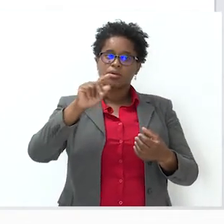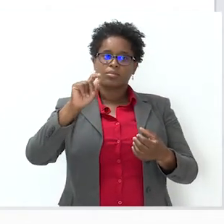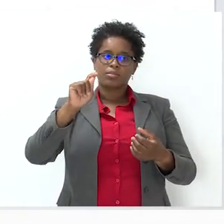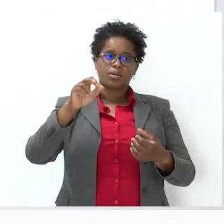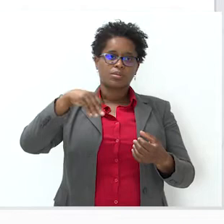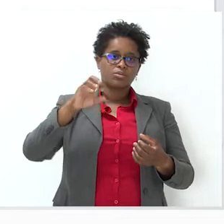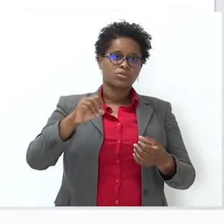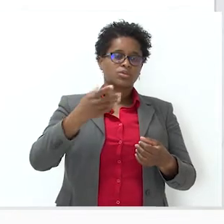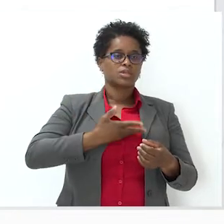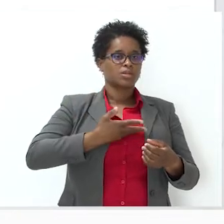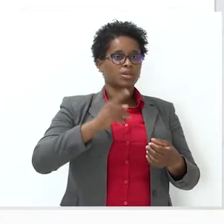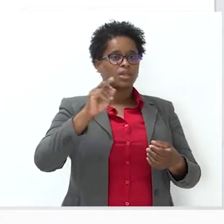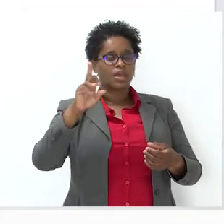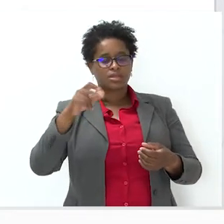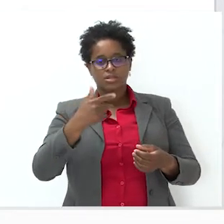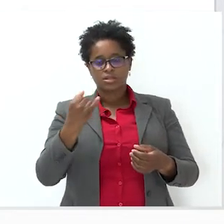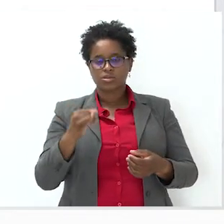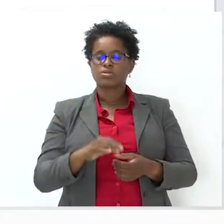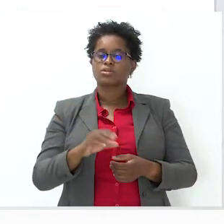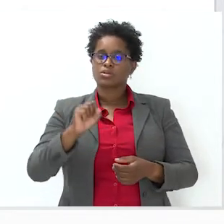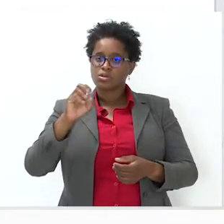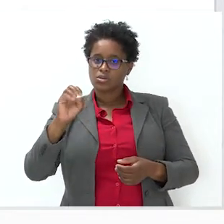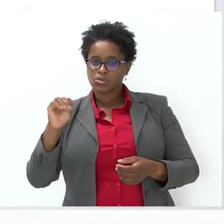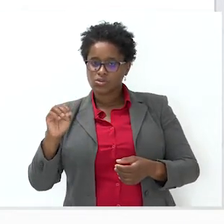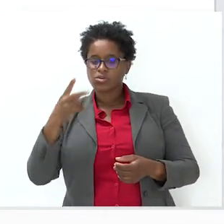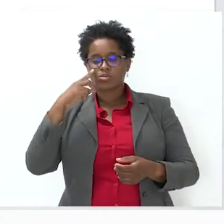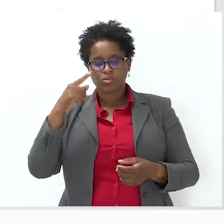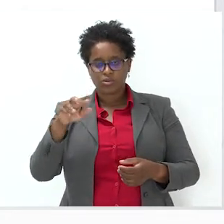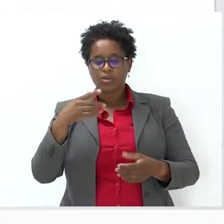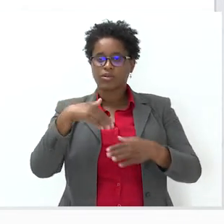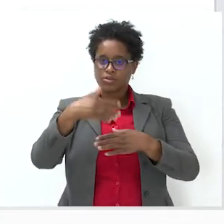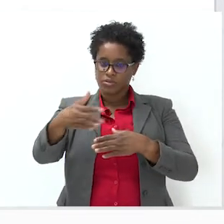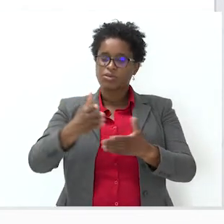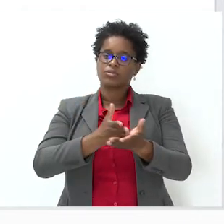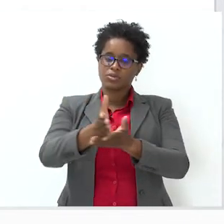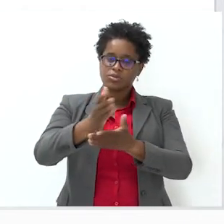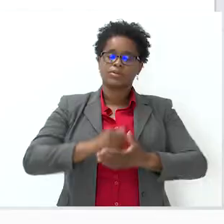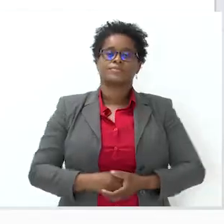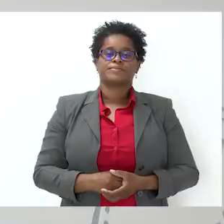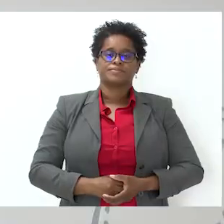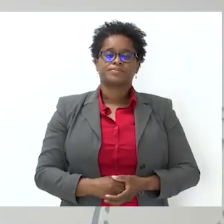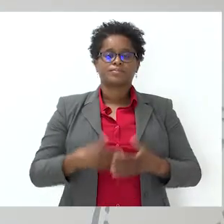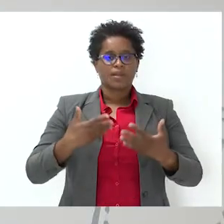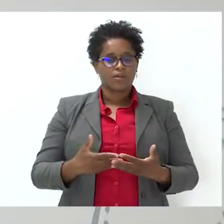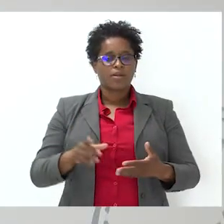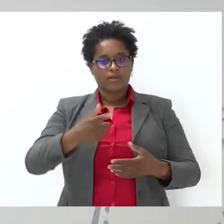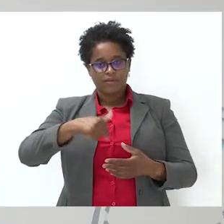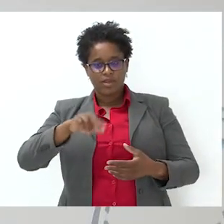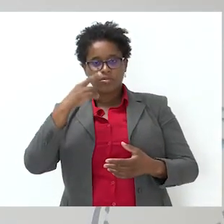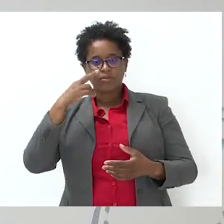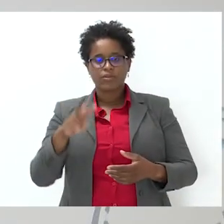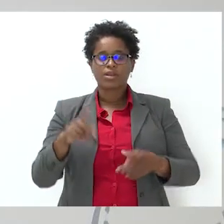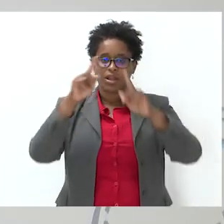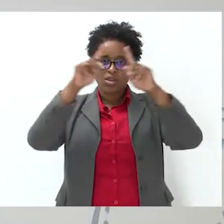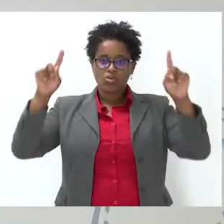com determinantes artigos? Muito bem. Então, vamos dar a sequência. Agora, vamos ver